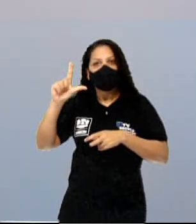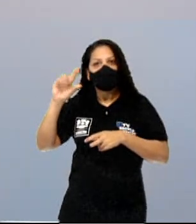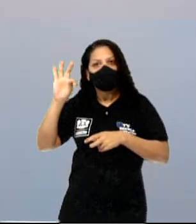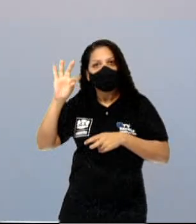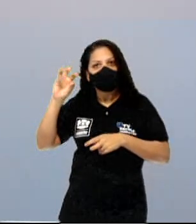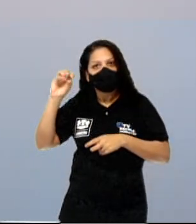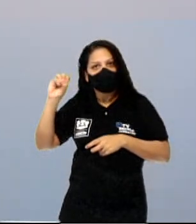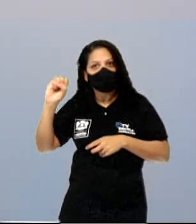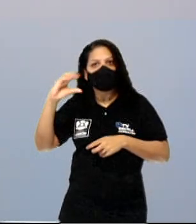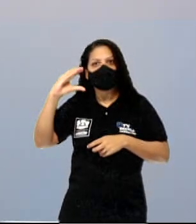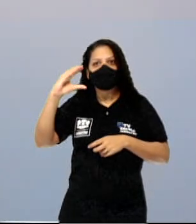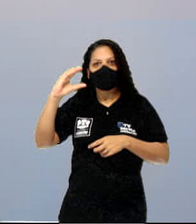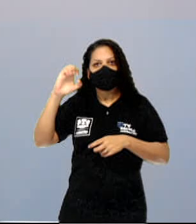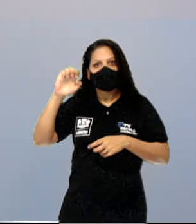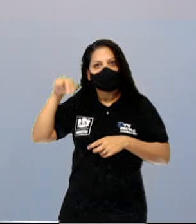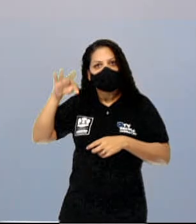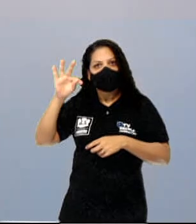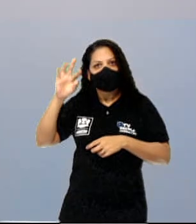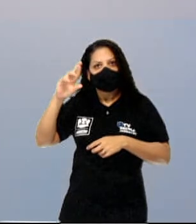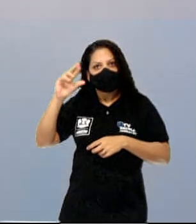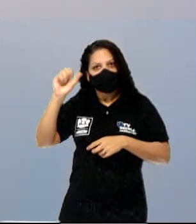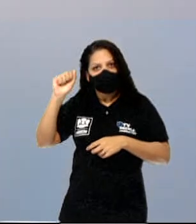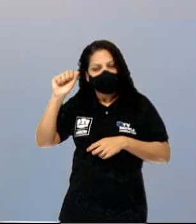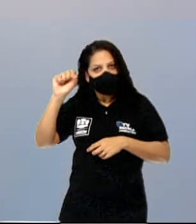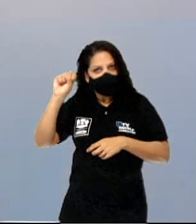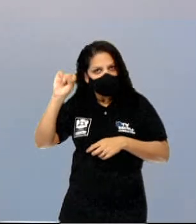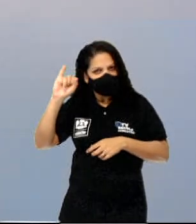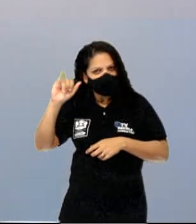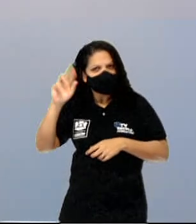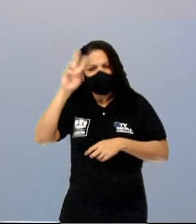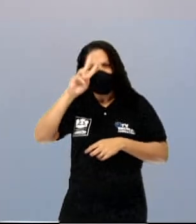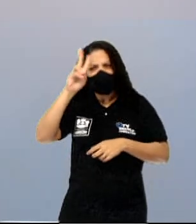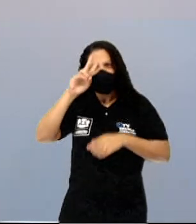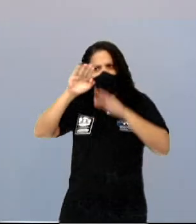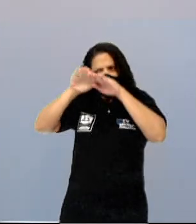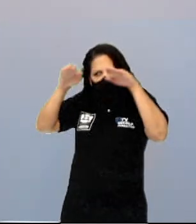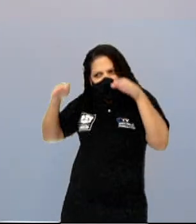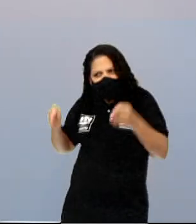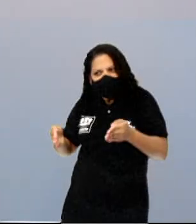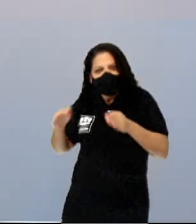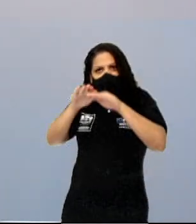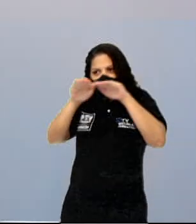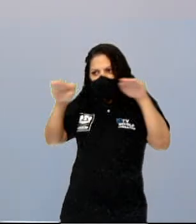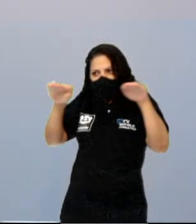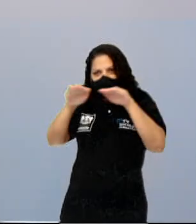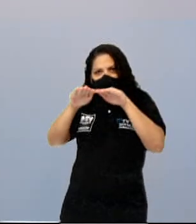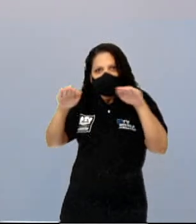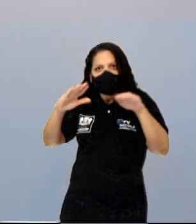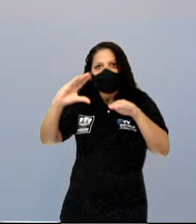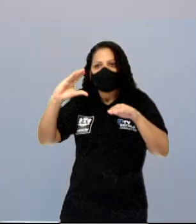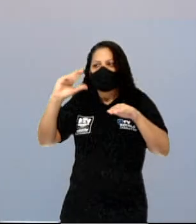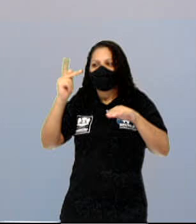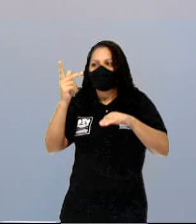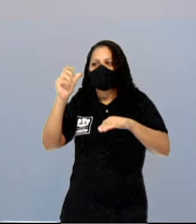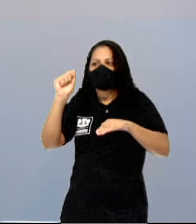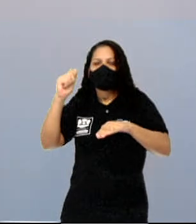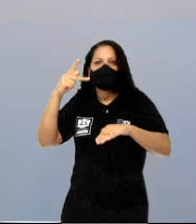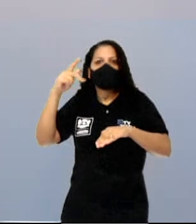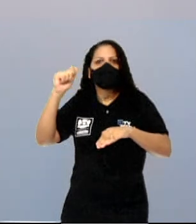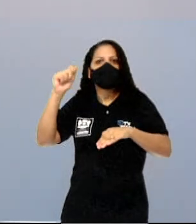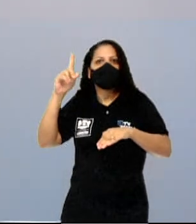uma mesa, a chamada chapada. Então pega ali interior de Minas Gerais, Goiás,